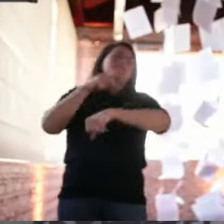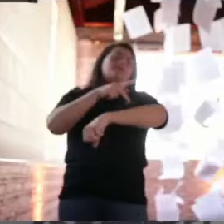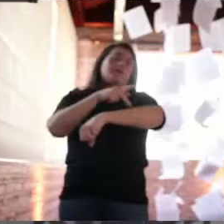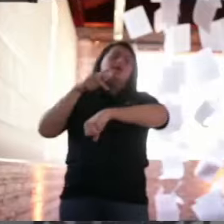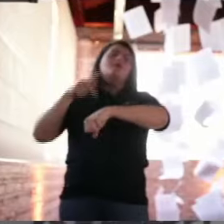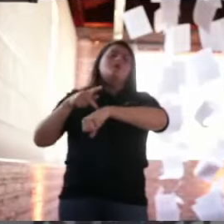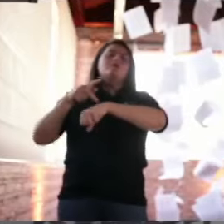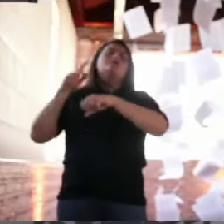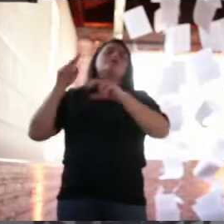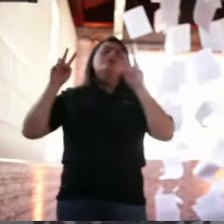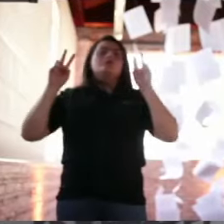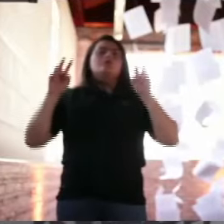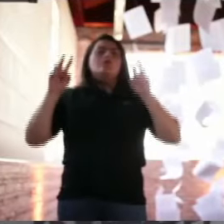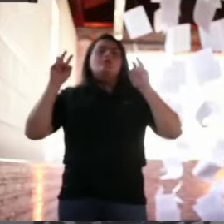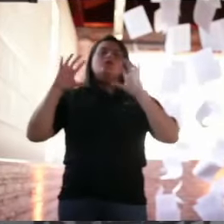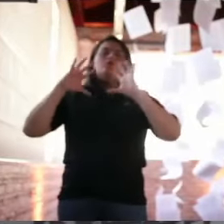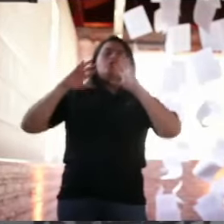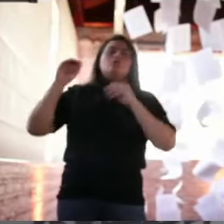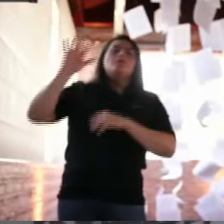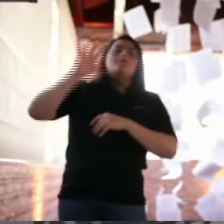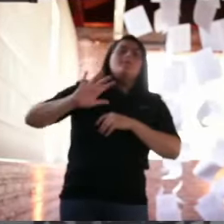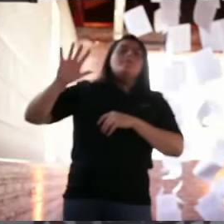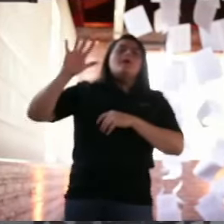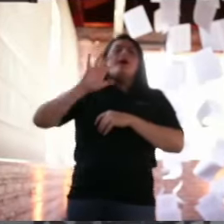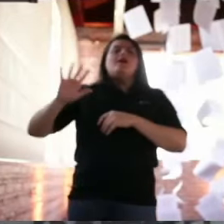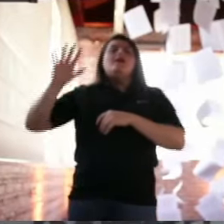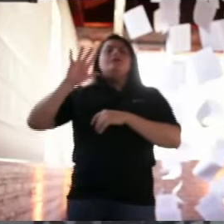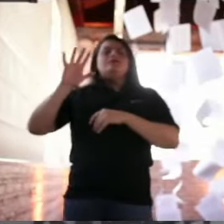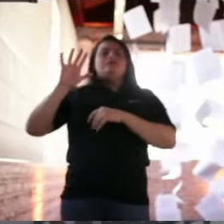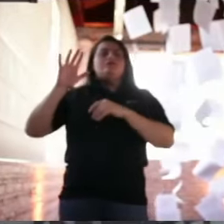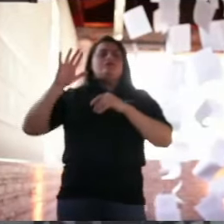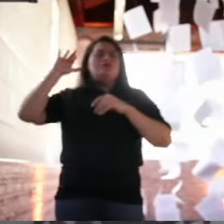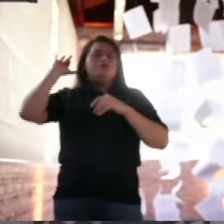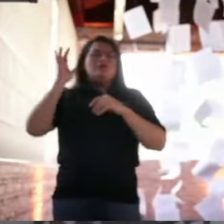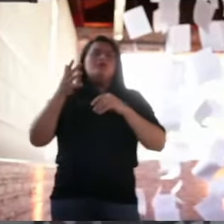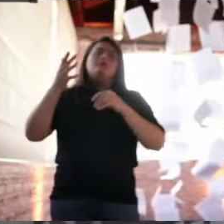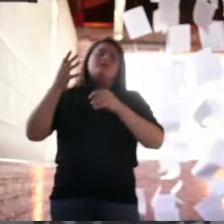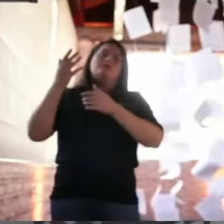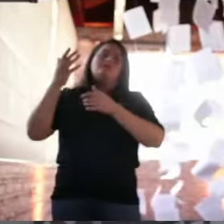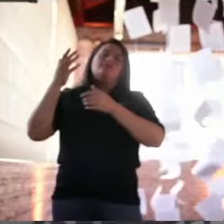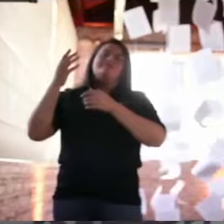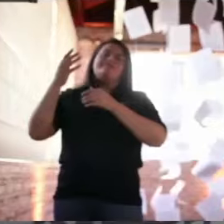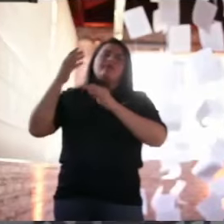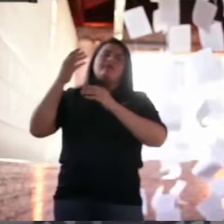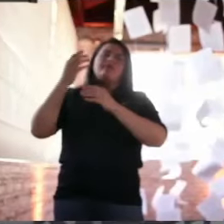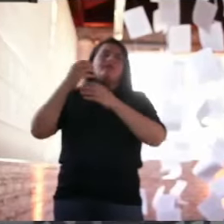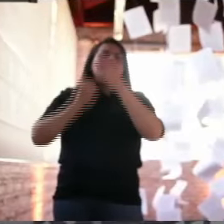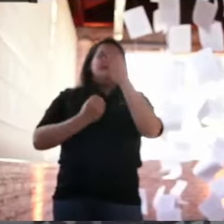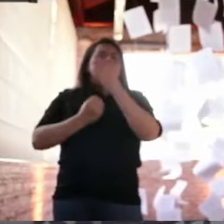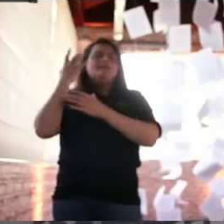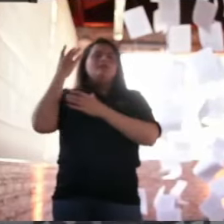através de todas as imagens que nos cercam e nos cercaram desde a Constituição